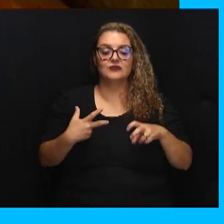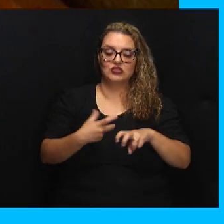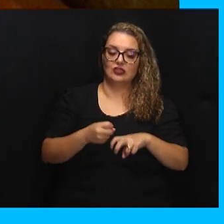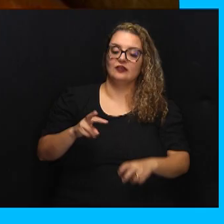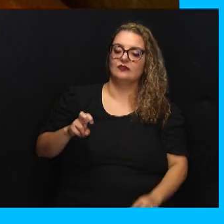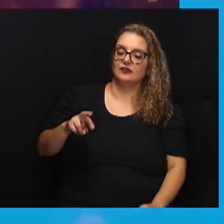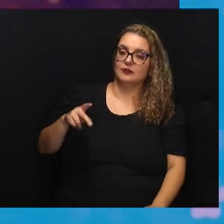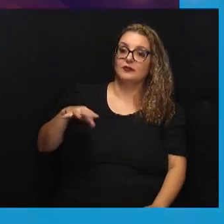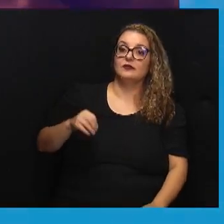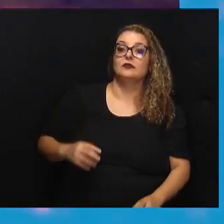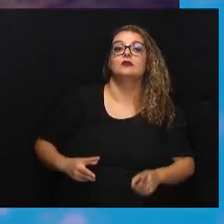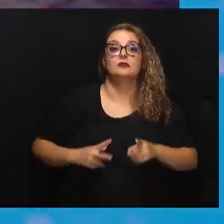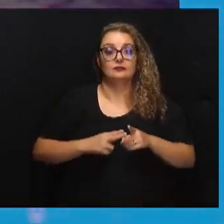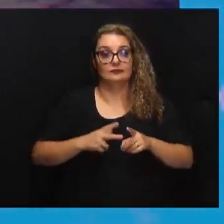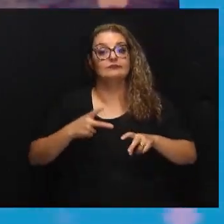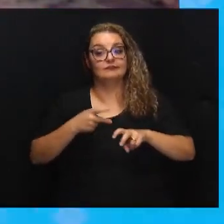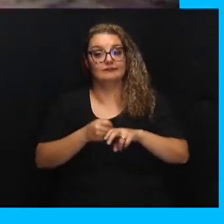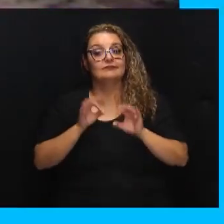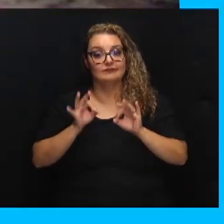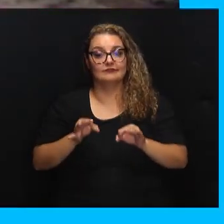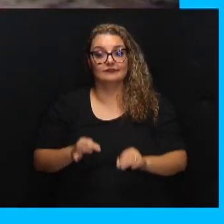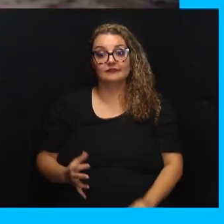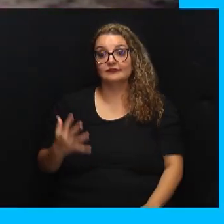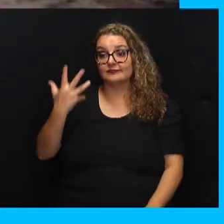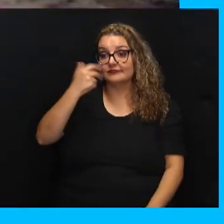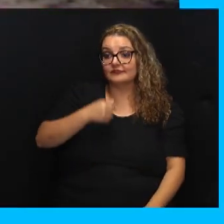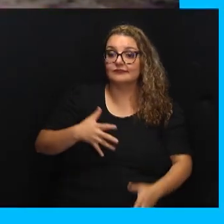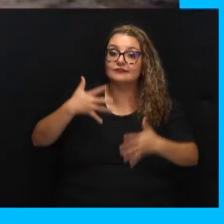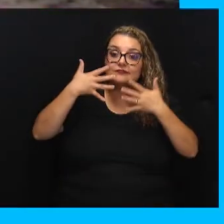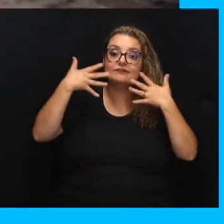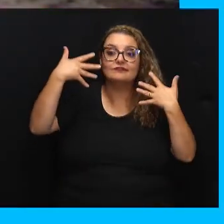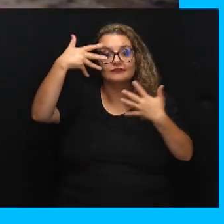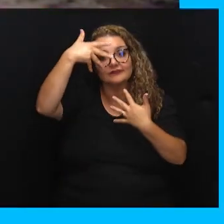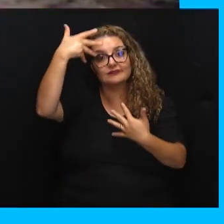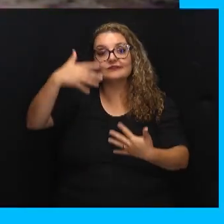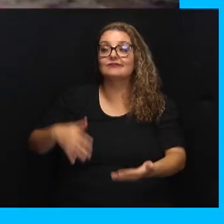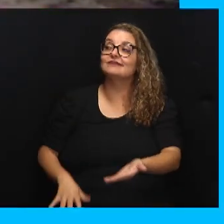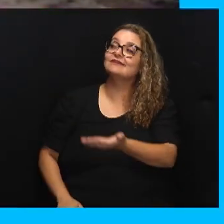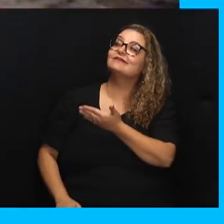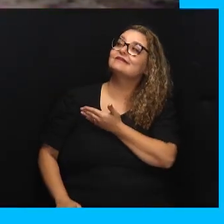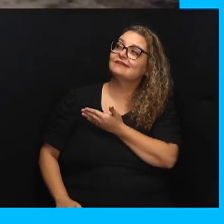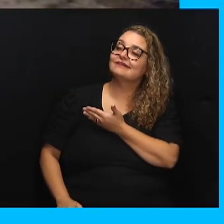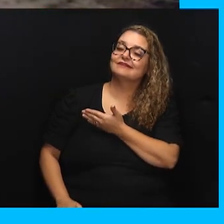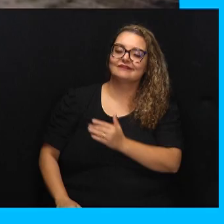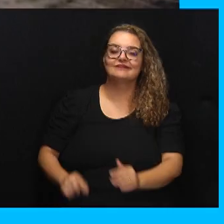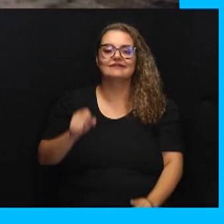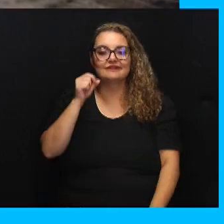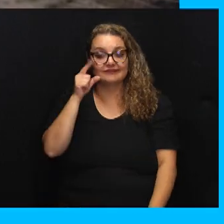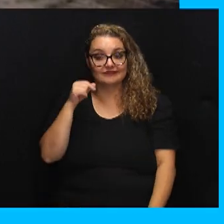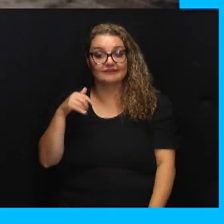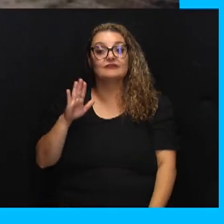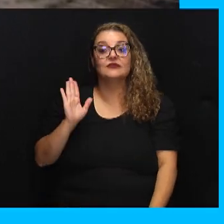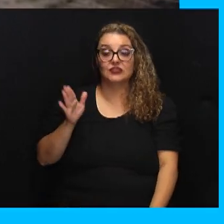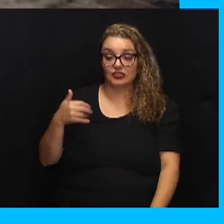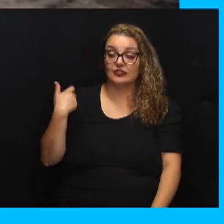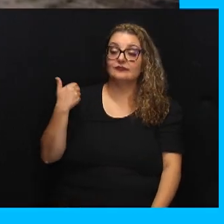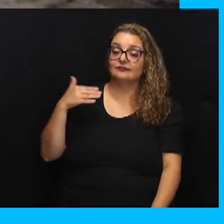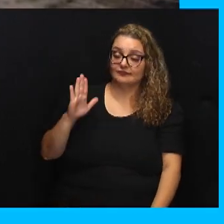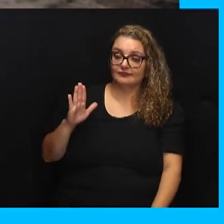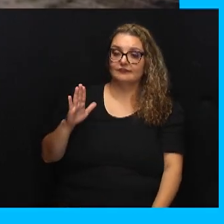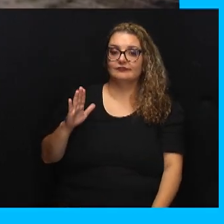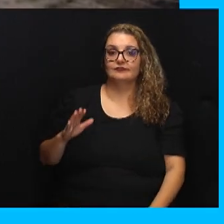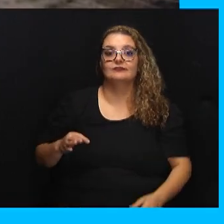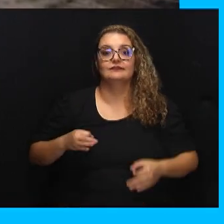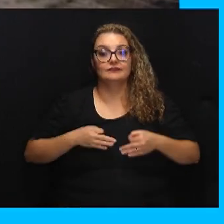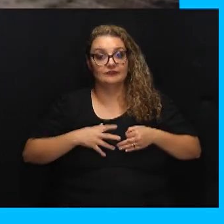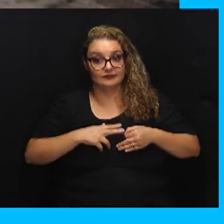vermifugado, castrado e vacinado. Essa linda rajadinha é a Victória. Ela é uma gata adulta, já castrada, bem